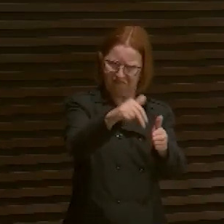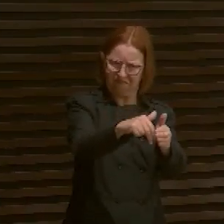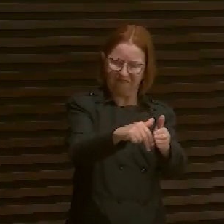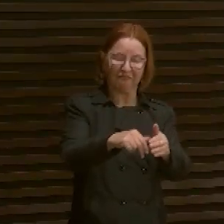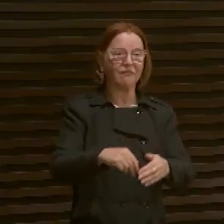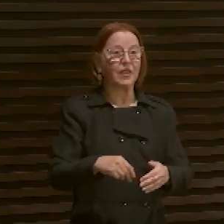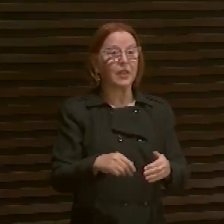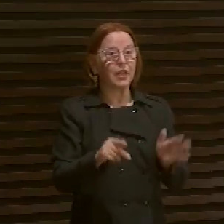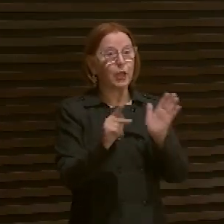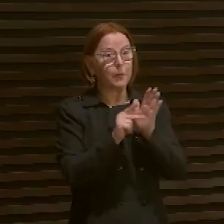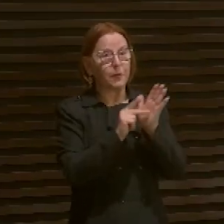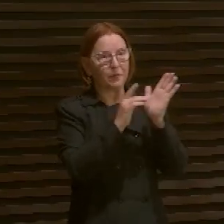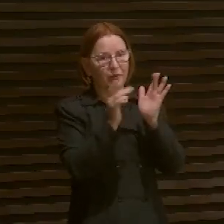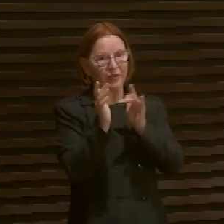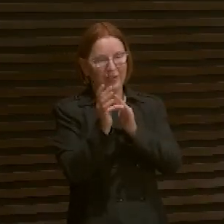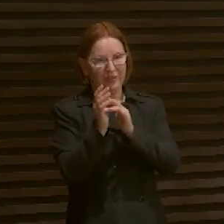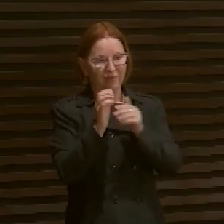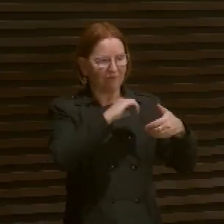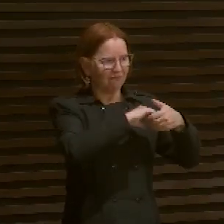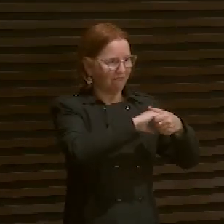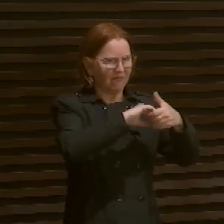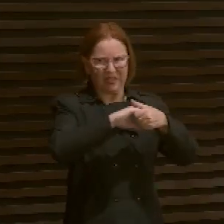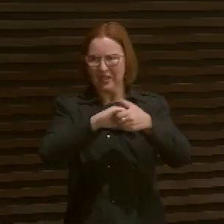porque se os discípulos estivessem ali, ele não ia conseguir fazer isso.